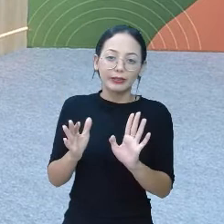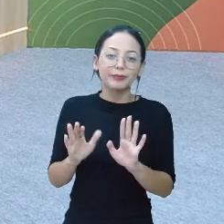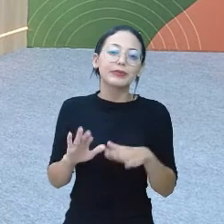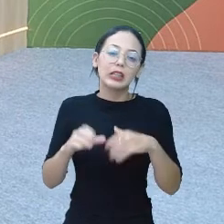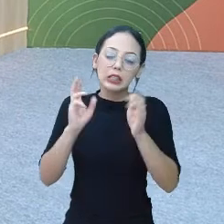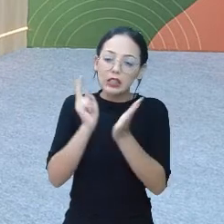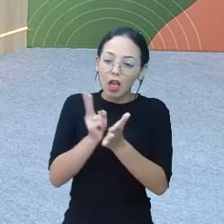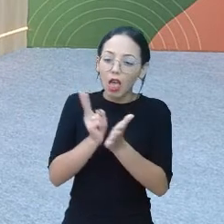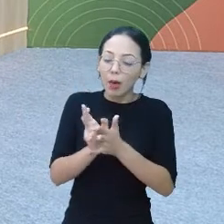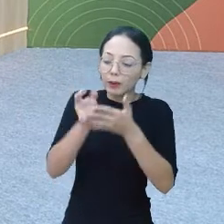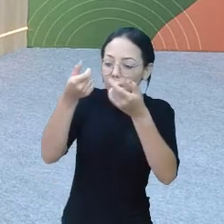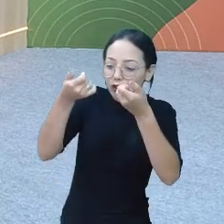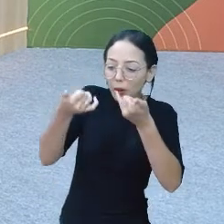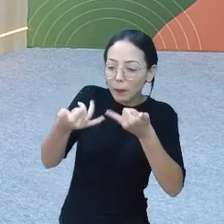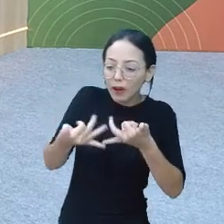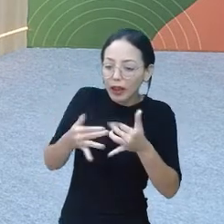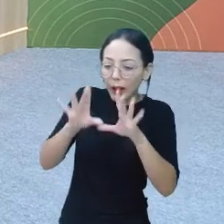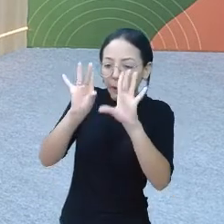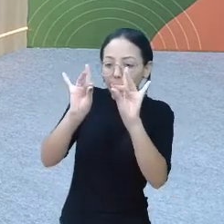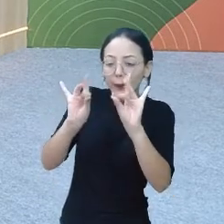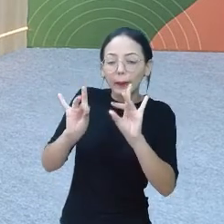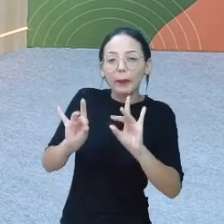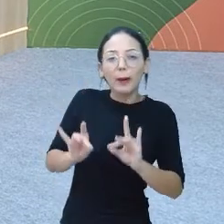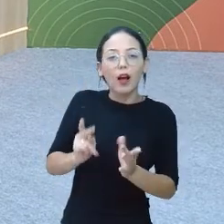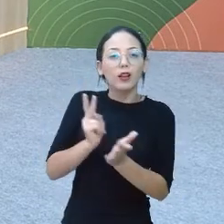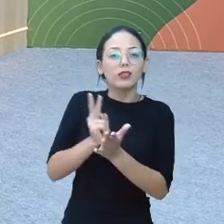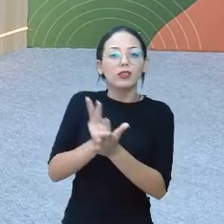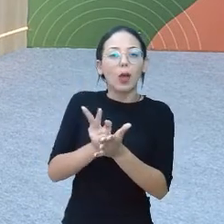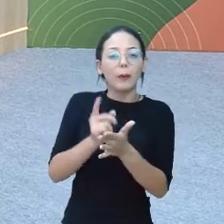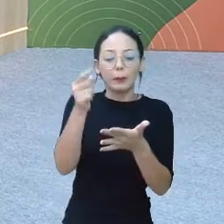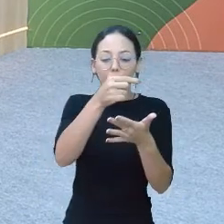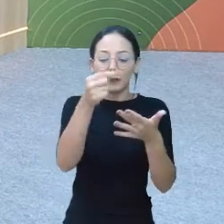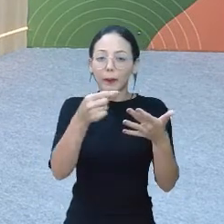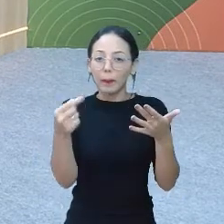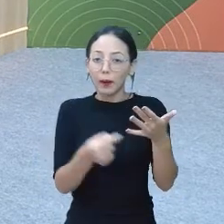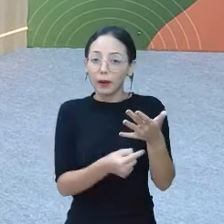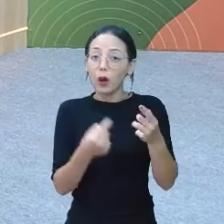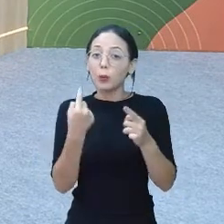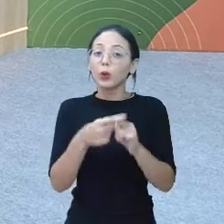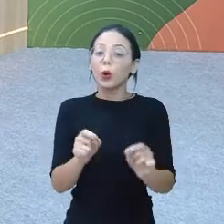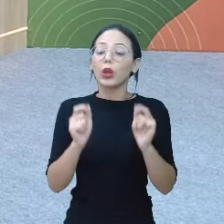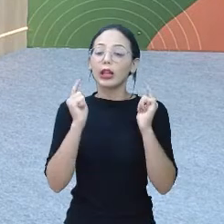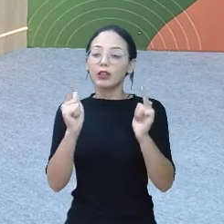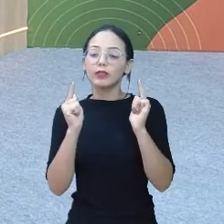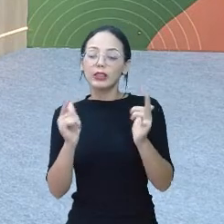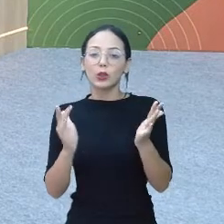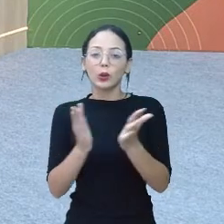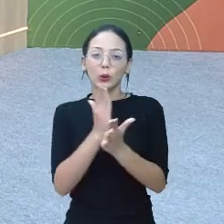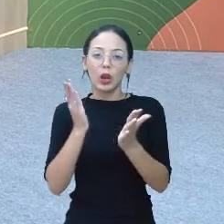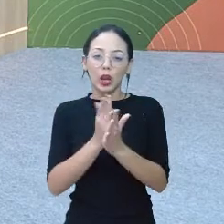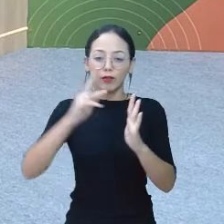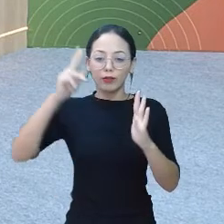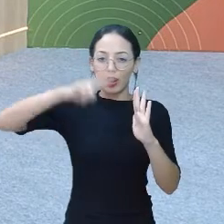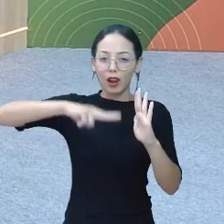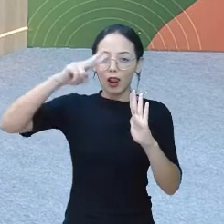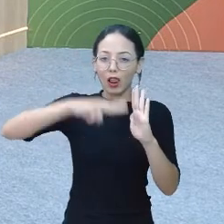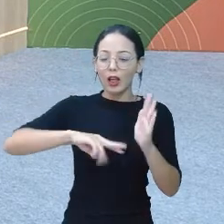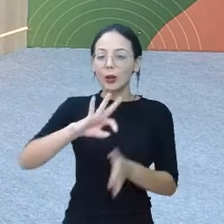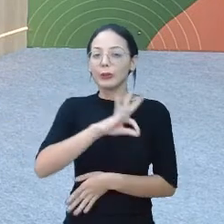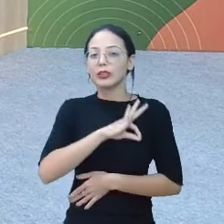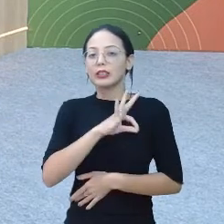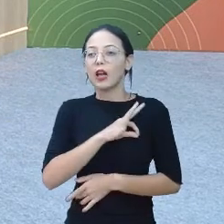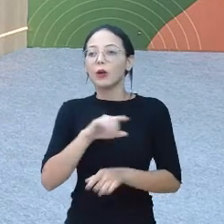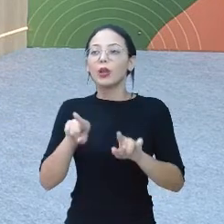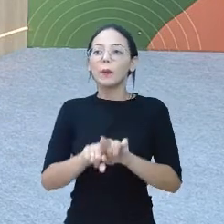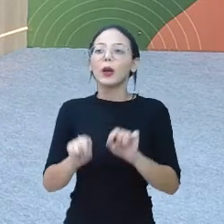permite que algo não seja contado, até porque boa parte da diversão de se ler um livro policial se dá